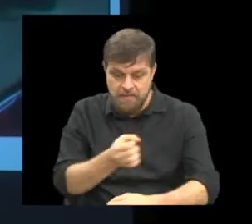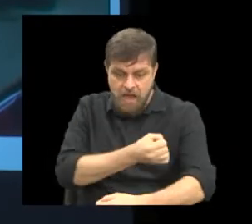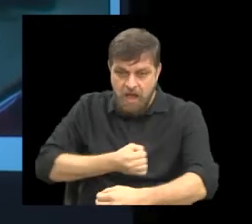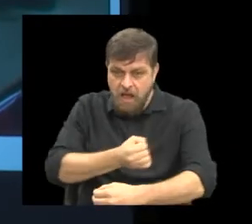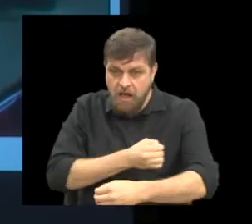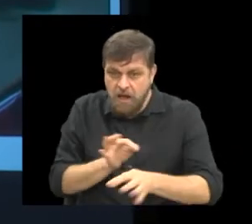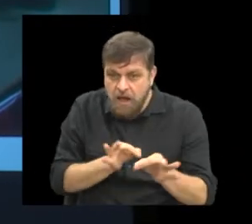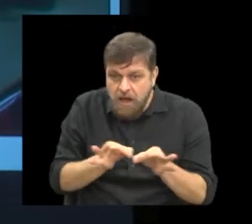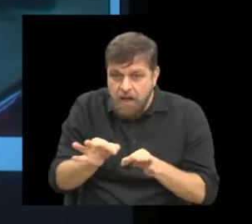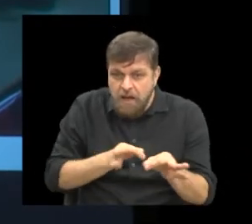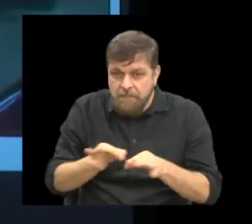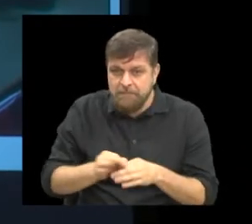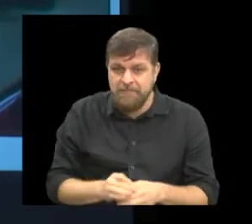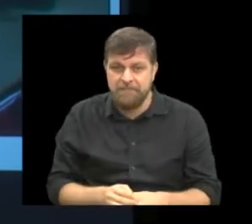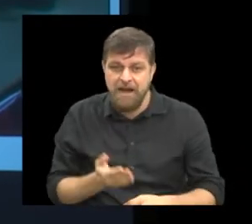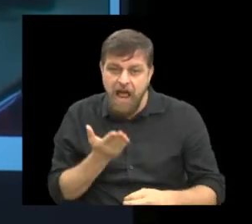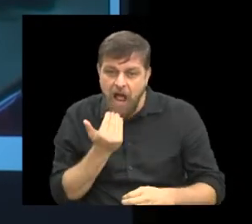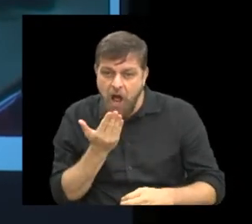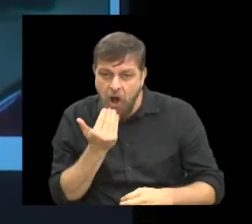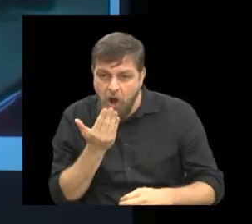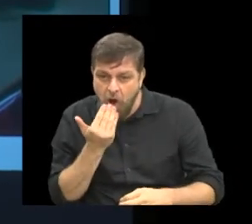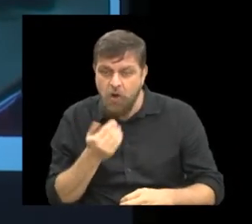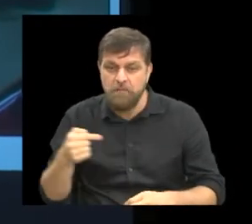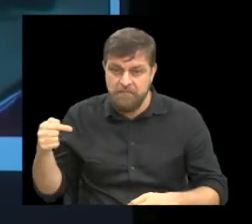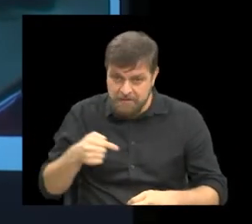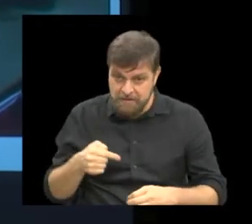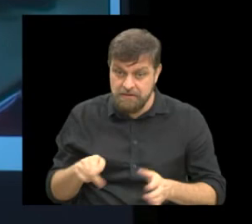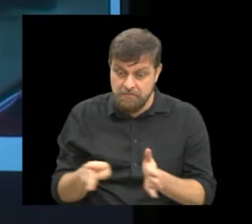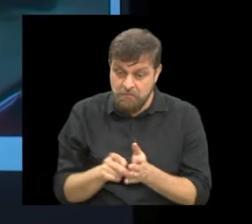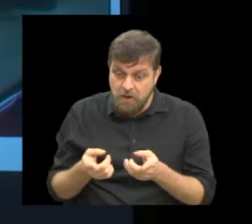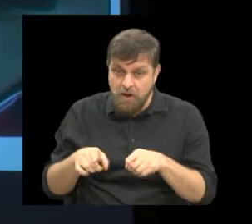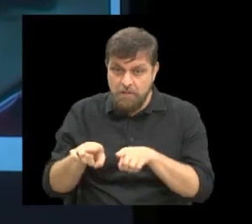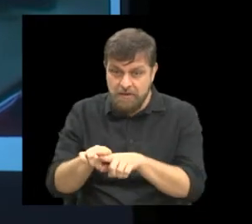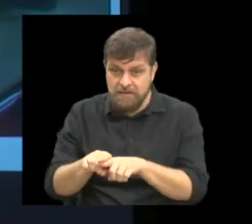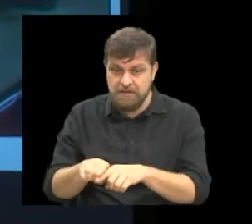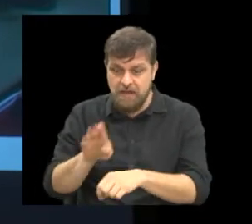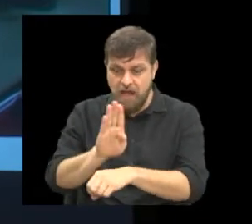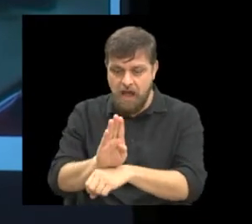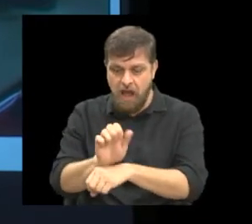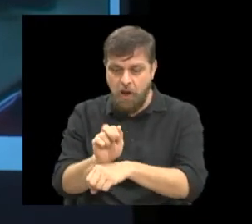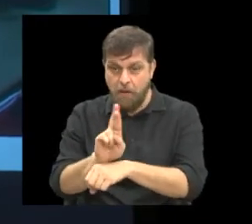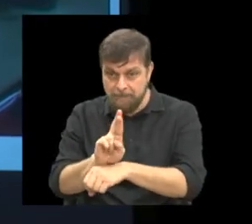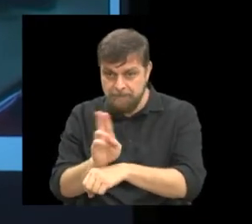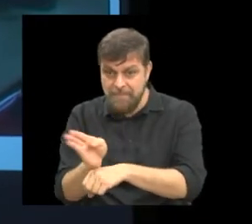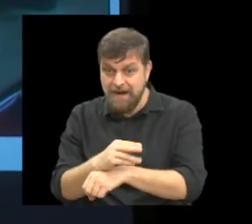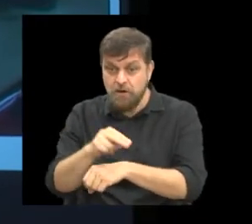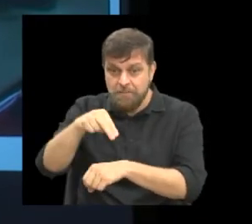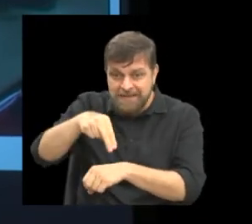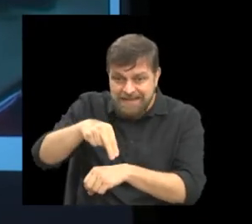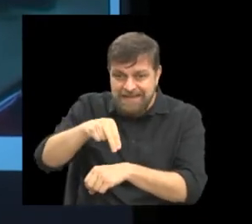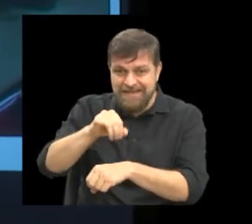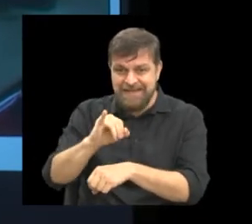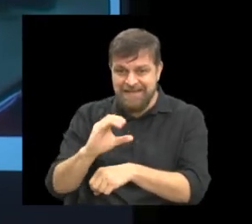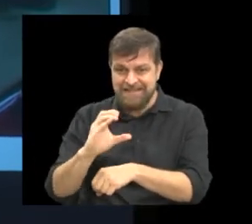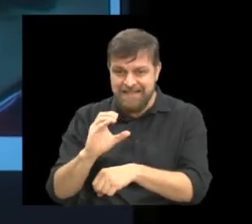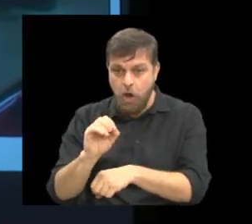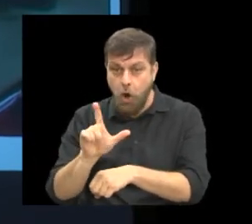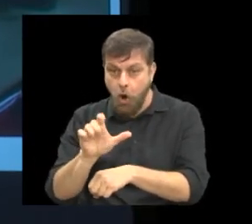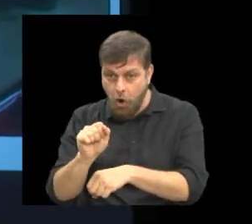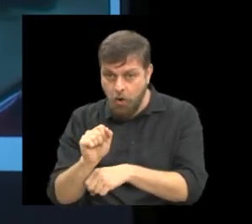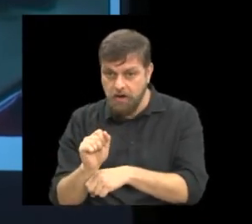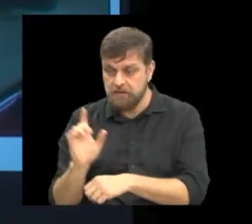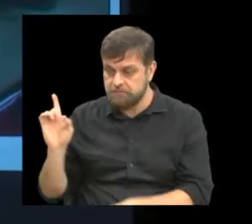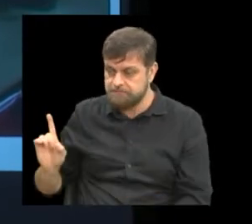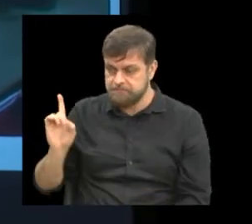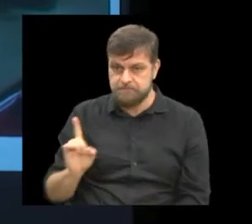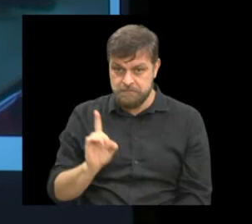o Nicola. A gente tem alguns parceiros e... O Nicola, do bar do Nicola, ele vem uma vez no ano, ele vem na